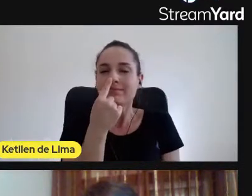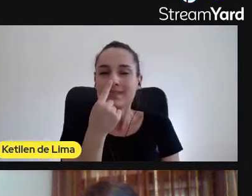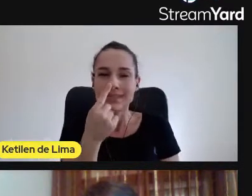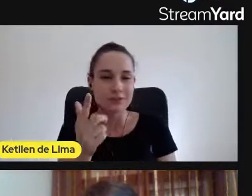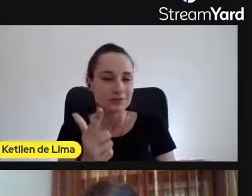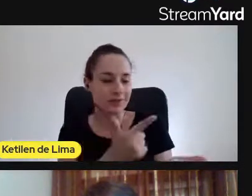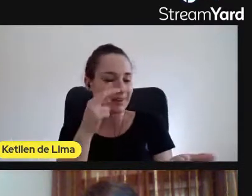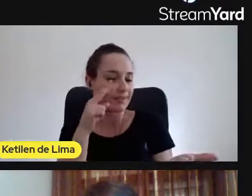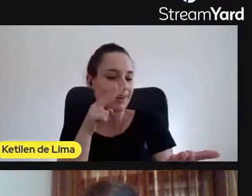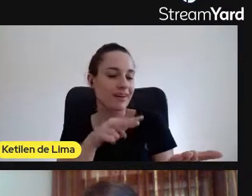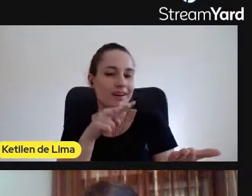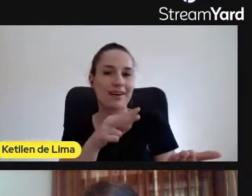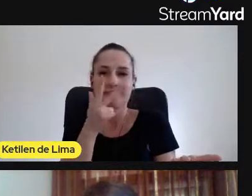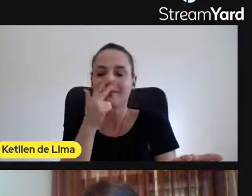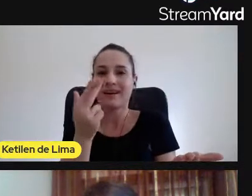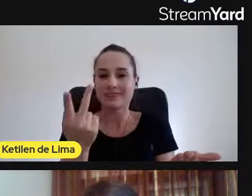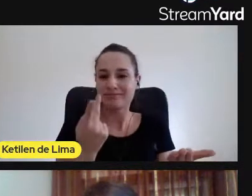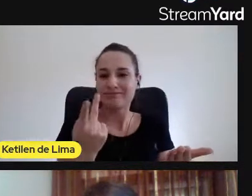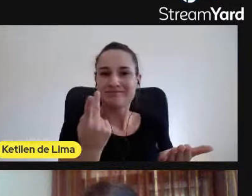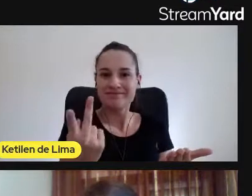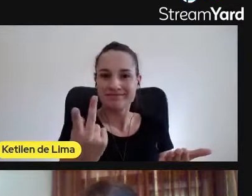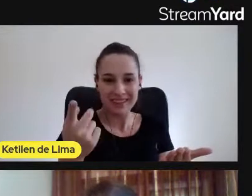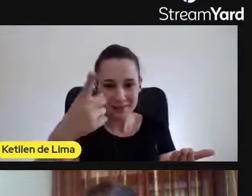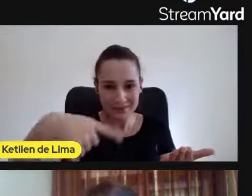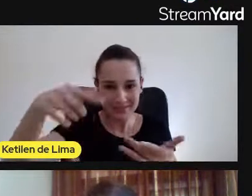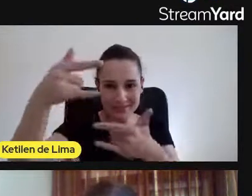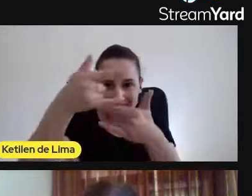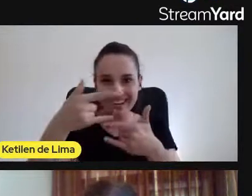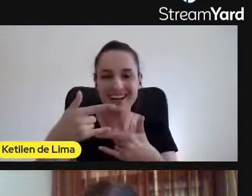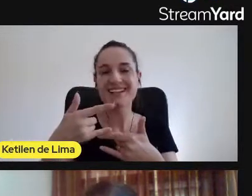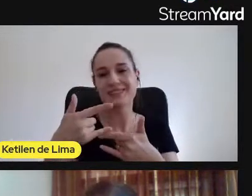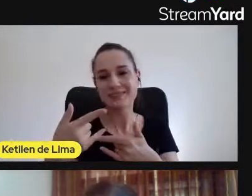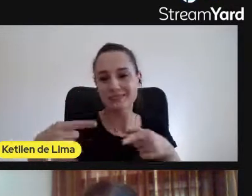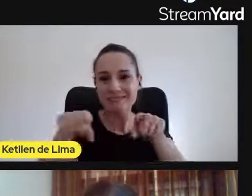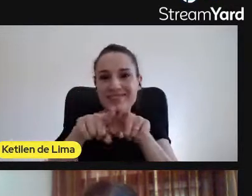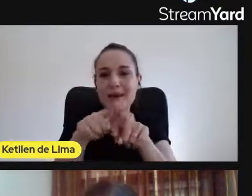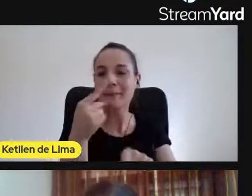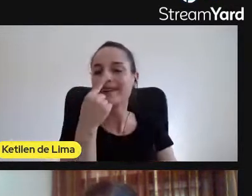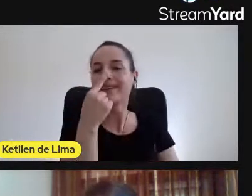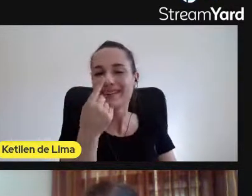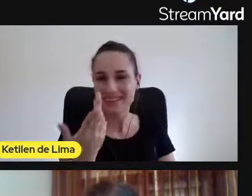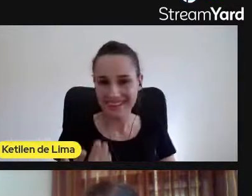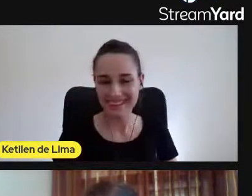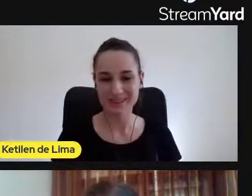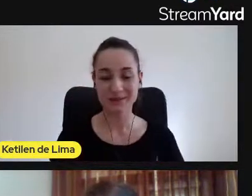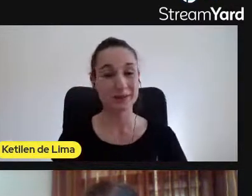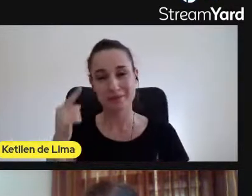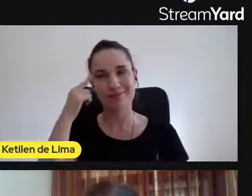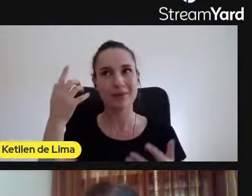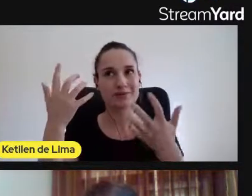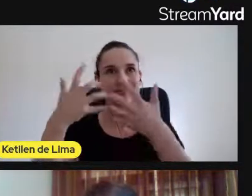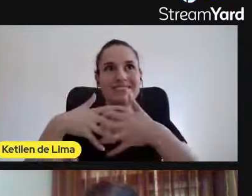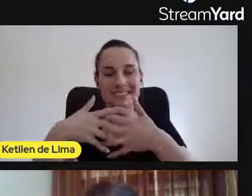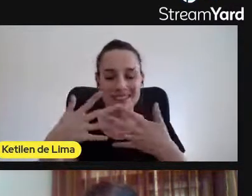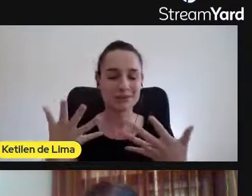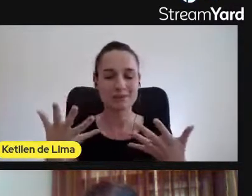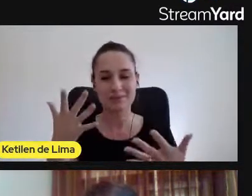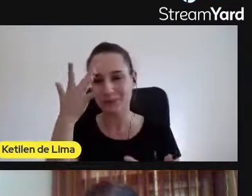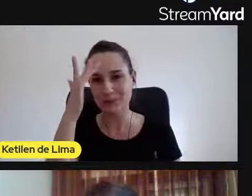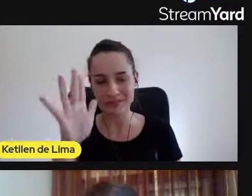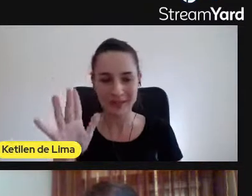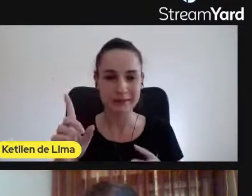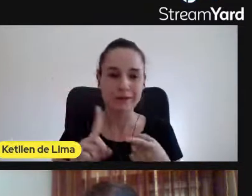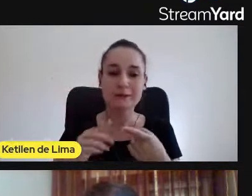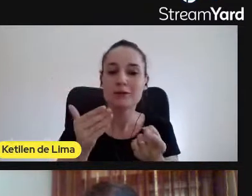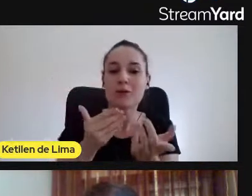existe uma aproximação, eu acho. Eu ia começar de um ponto, mas não sei. O Daniel falou uma coisa que eu